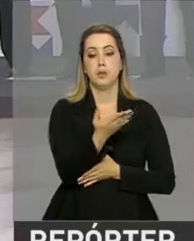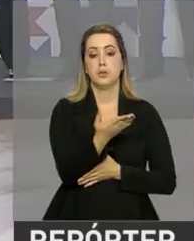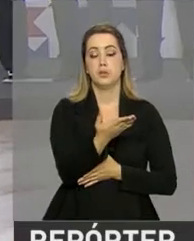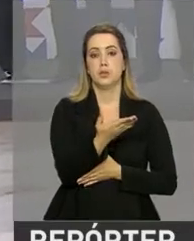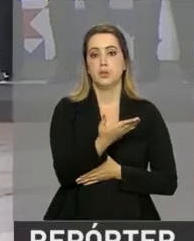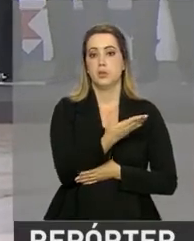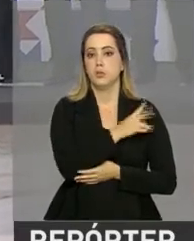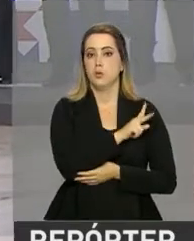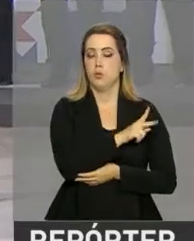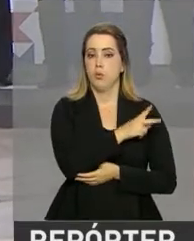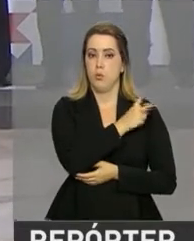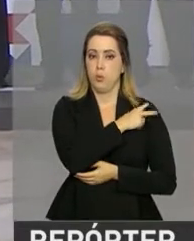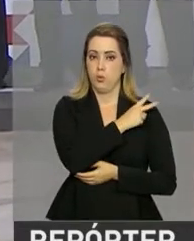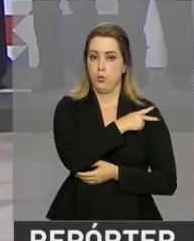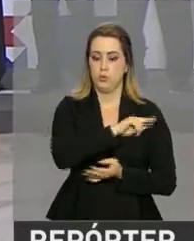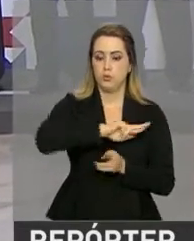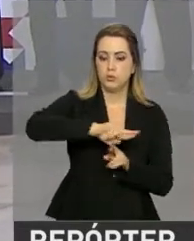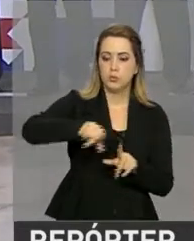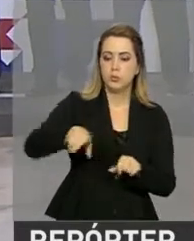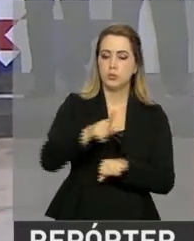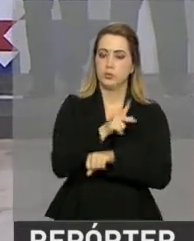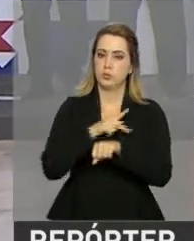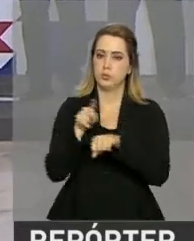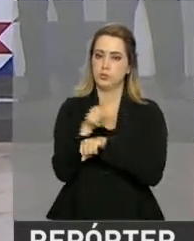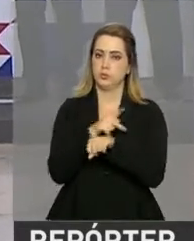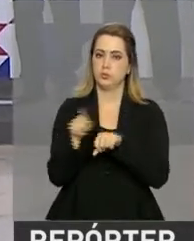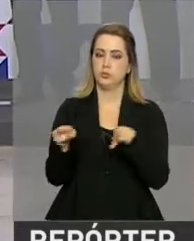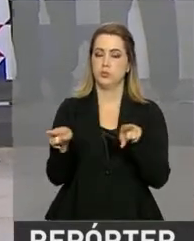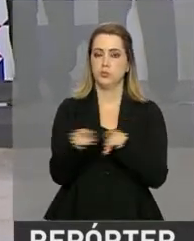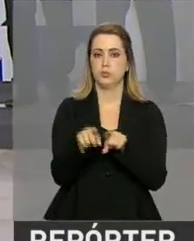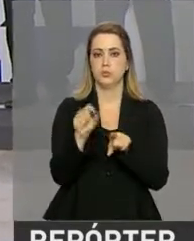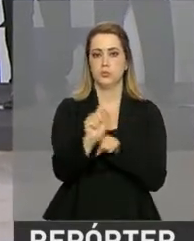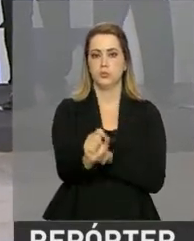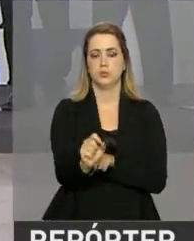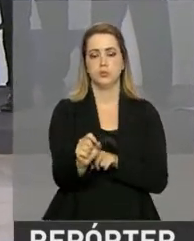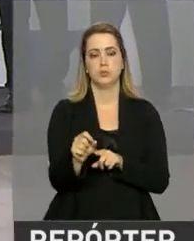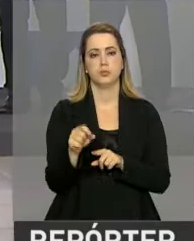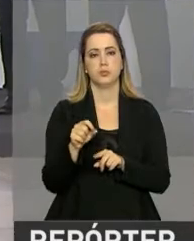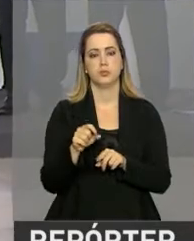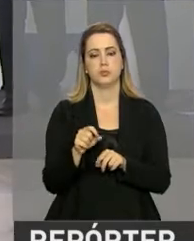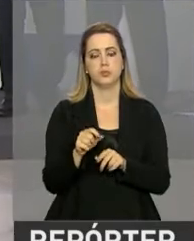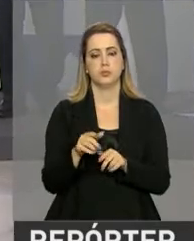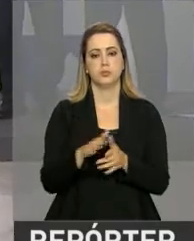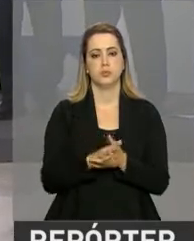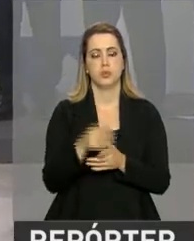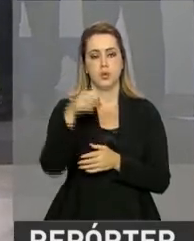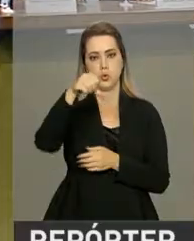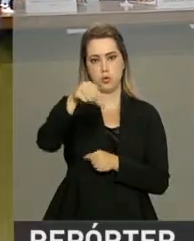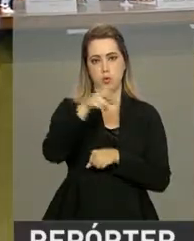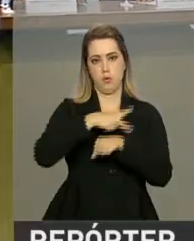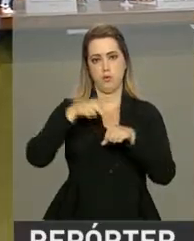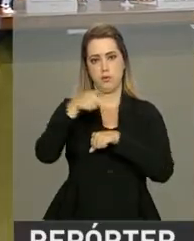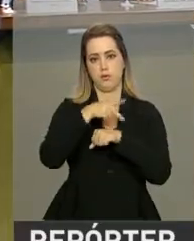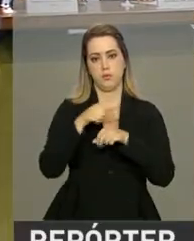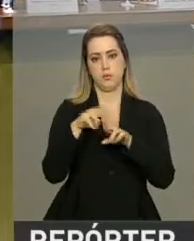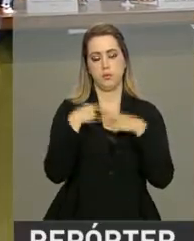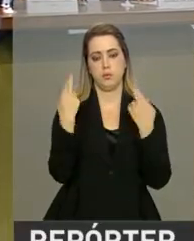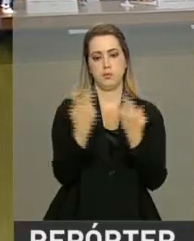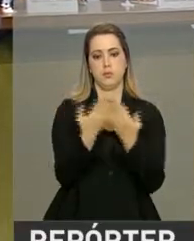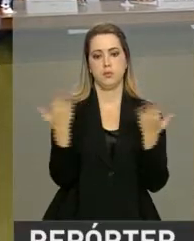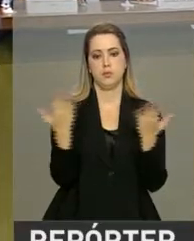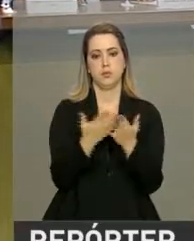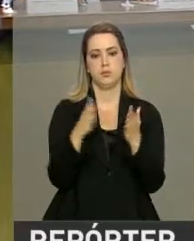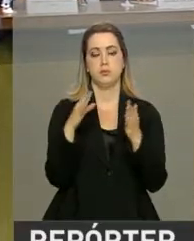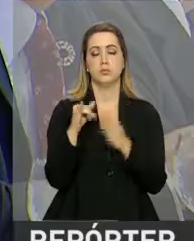angola brasil cabo verde guiné bissau guiné equatorial moçambique portugal são tomé e príncipe e timor leste se reuniram no palácio do